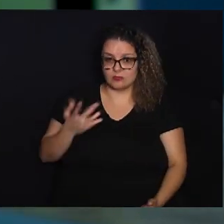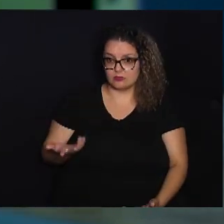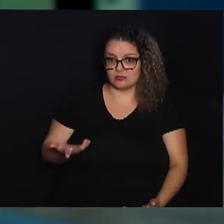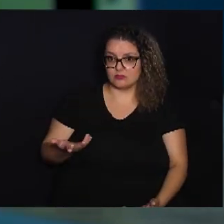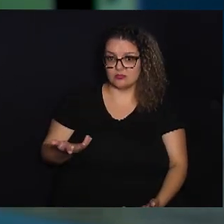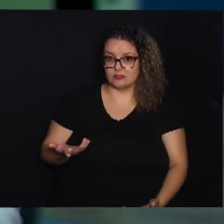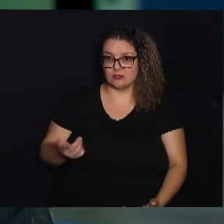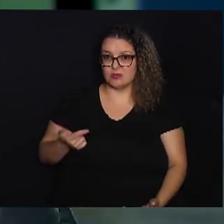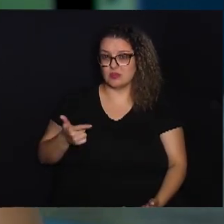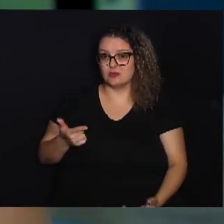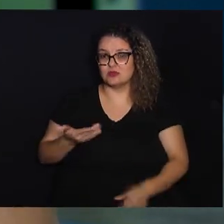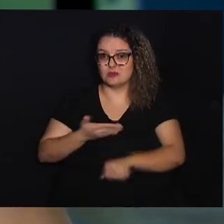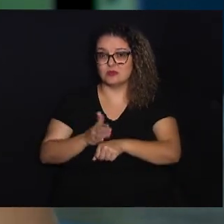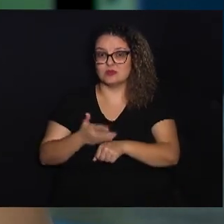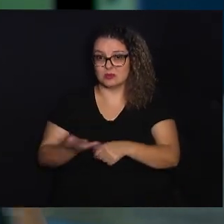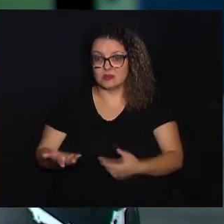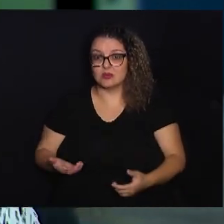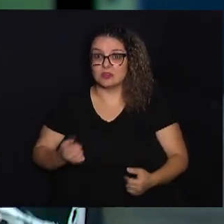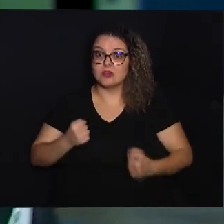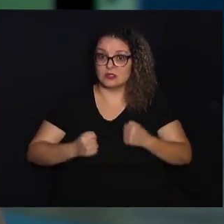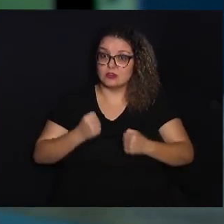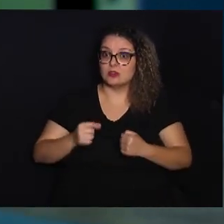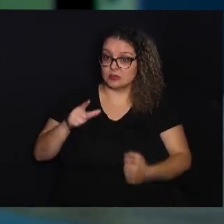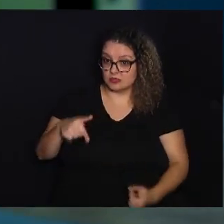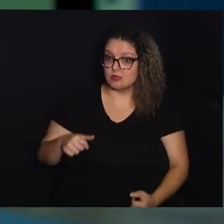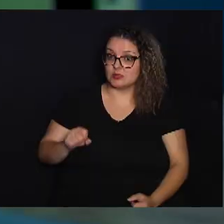correr, essas coisas assim, eu não tinha essa